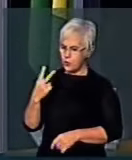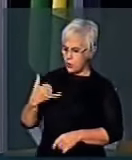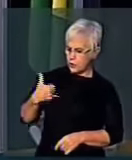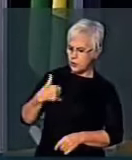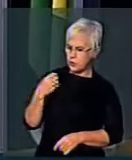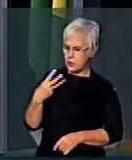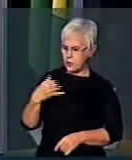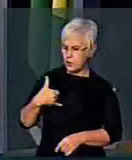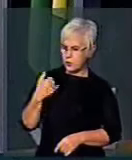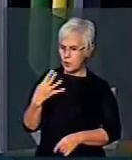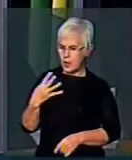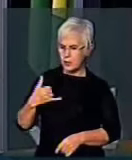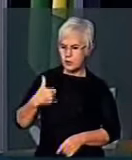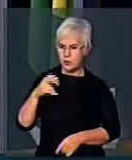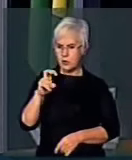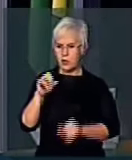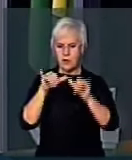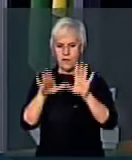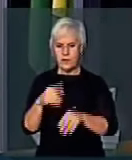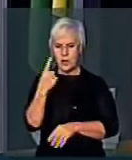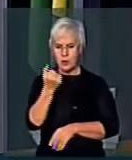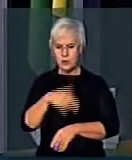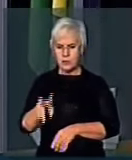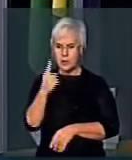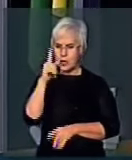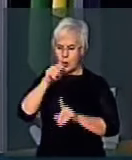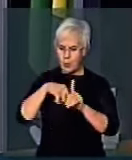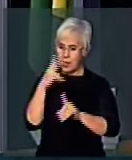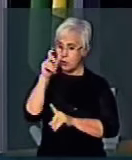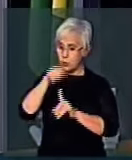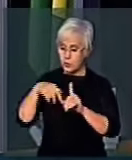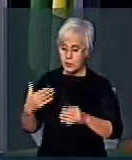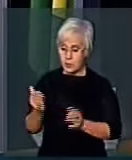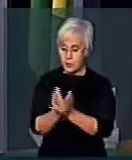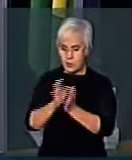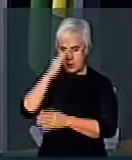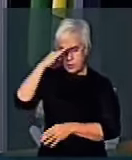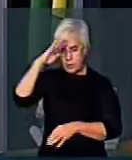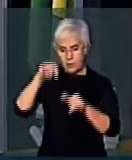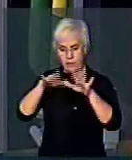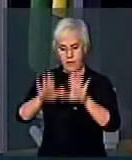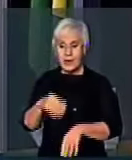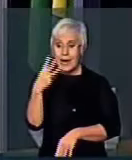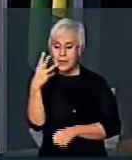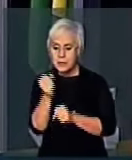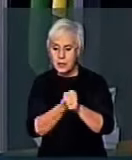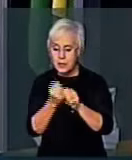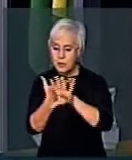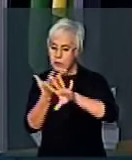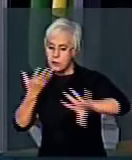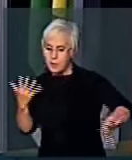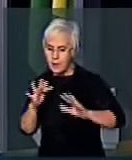idade. Ficar um dia, 2 dias, uma semana, 1 mês, 2 meses. Esses cubanos que estão aqui vão ficar 3 anos afastados de